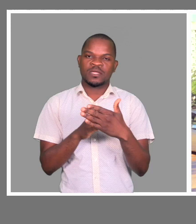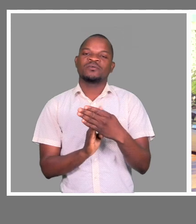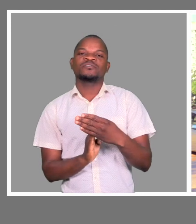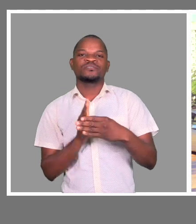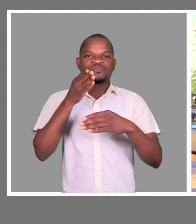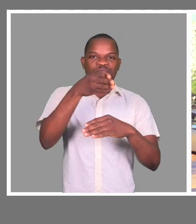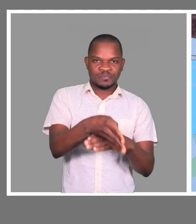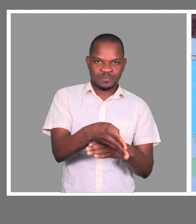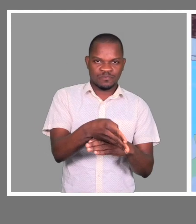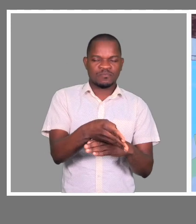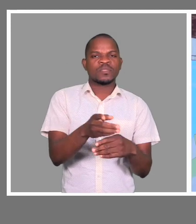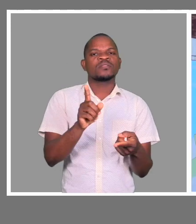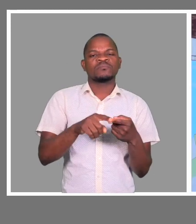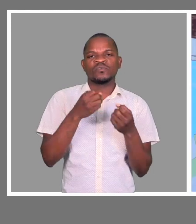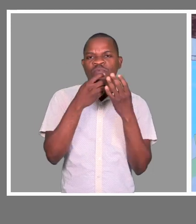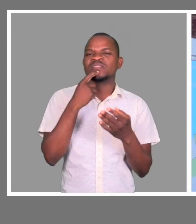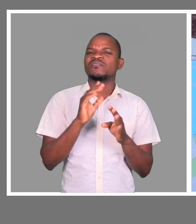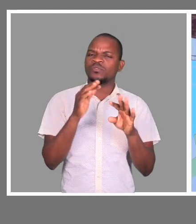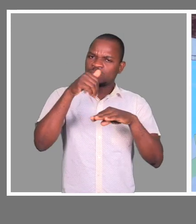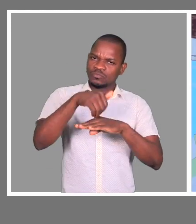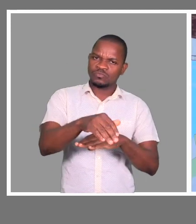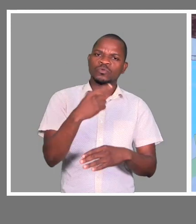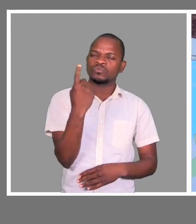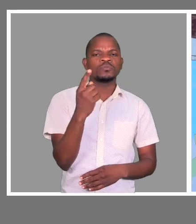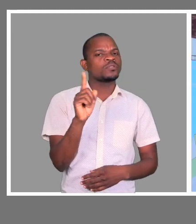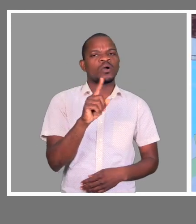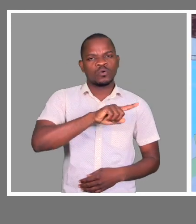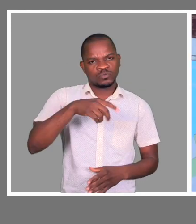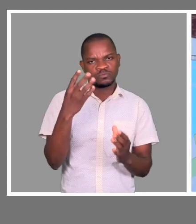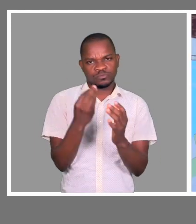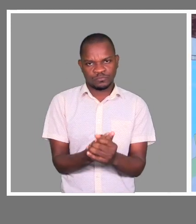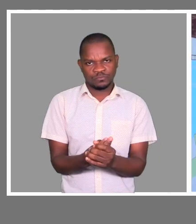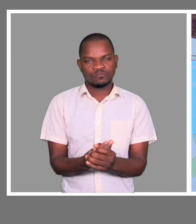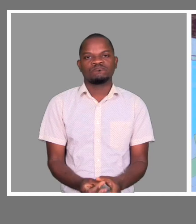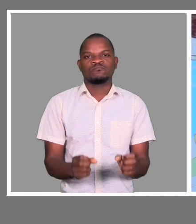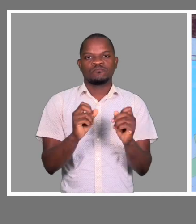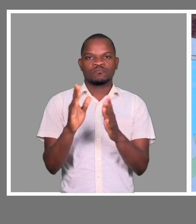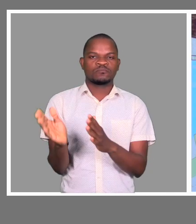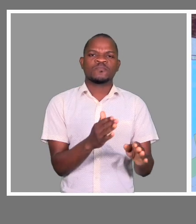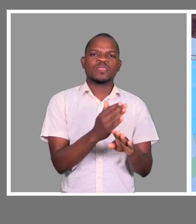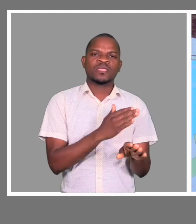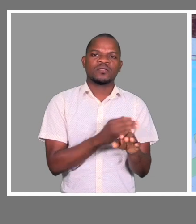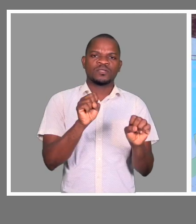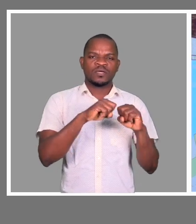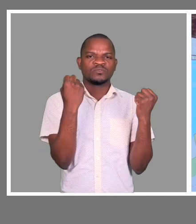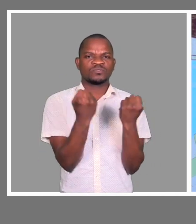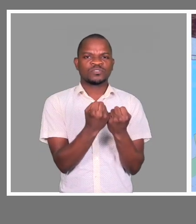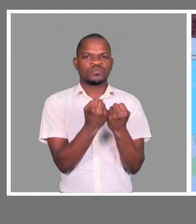eles não estão sozinhos. No dia 25 de setembro, a associação esteve a trabalhar com os montanqueiros da cidade de Maputo,